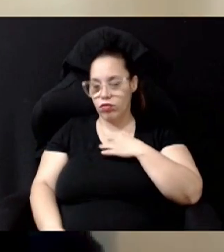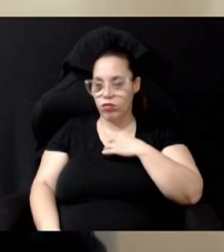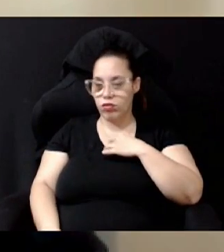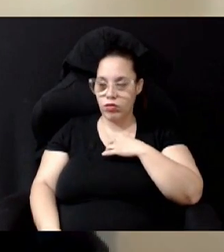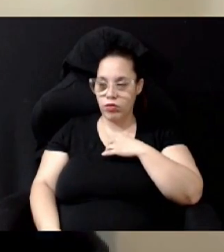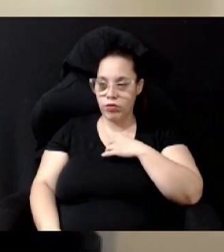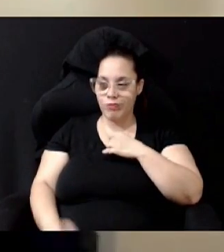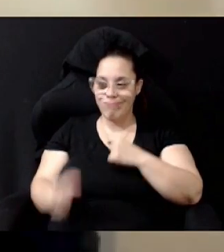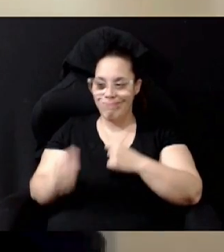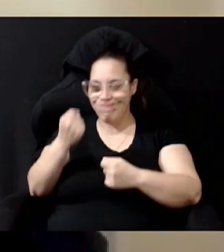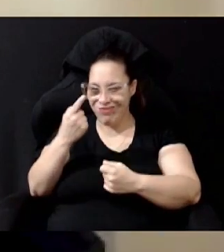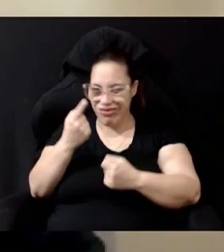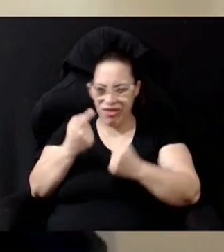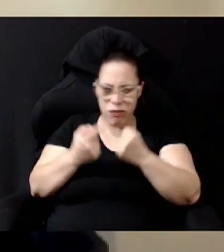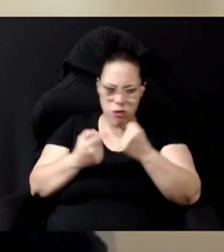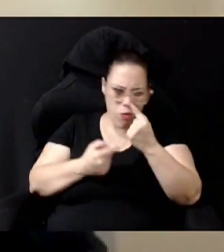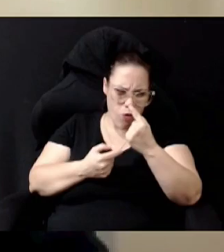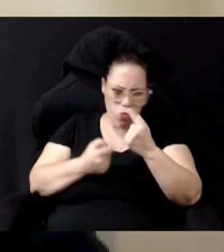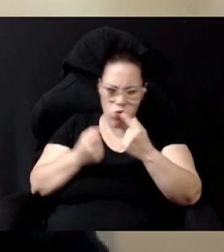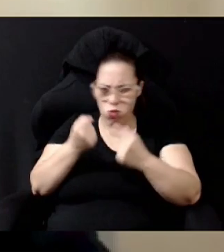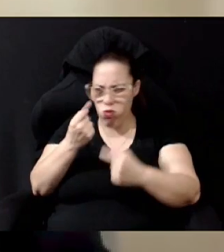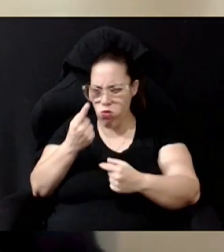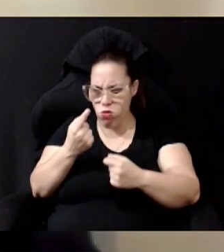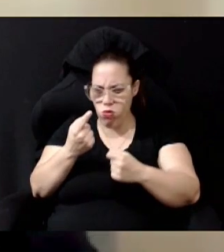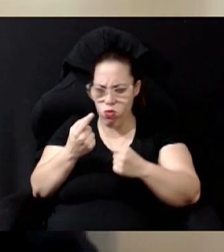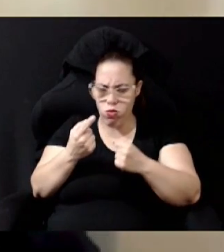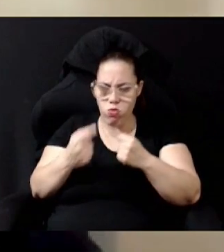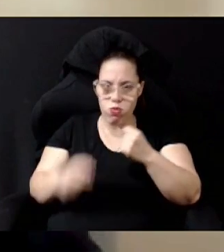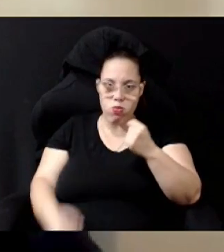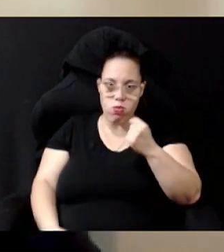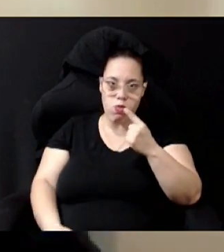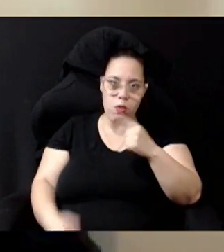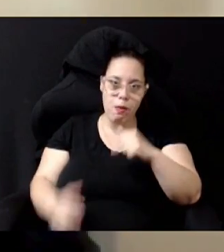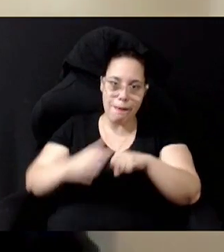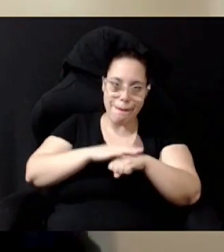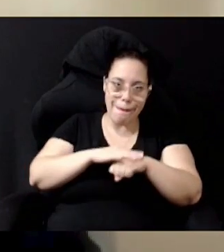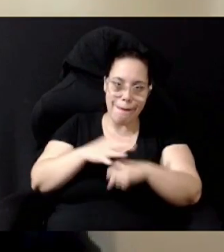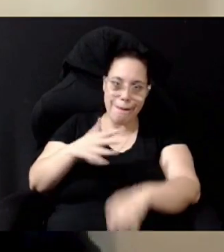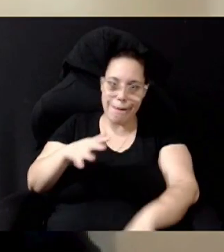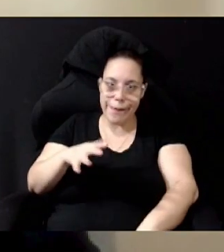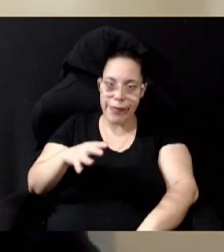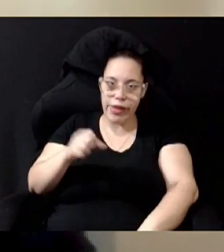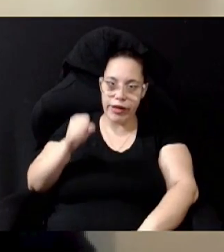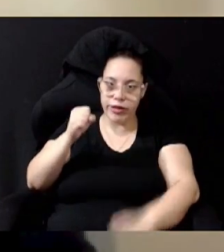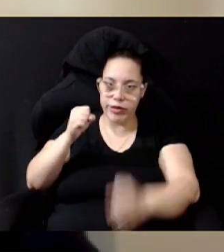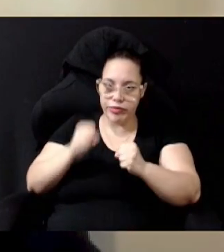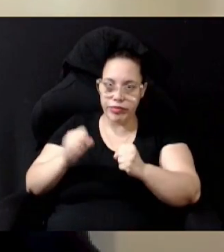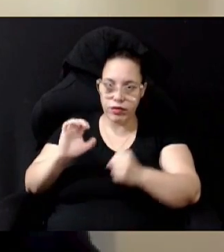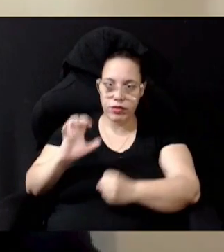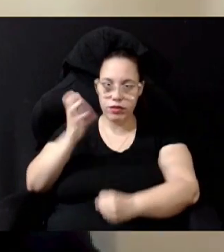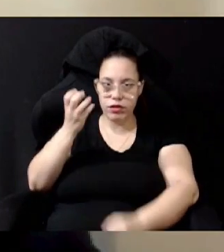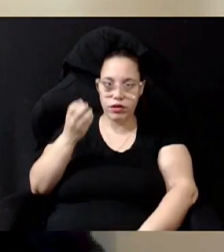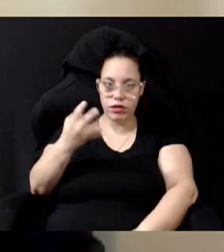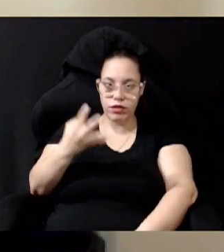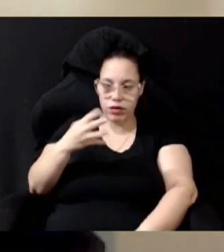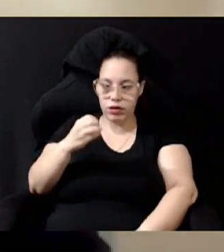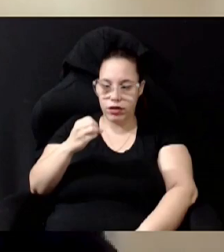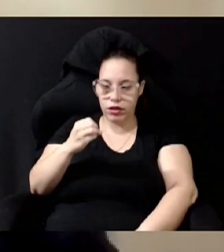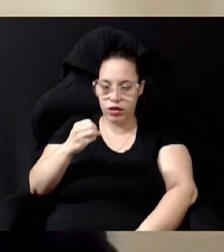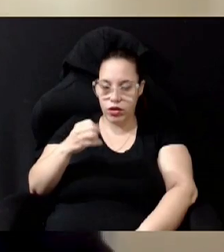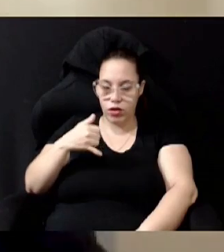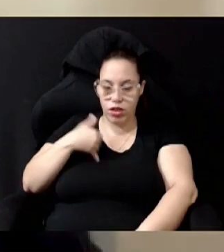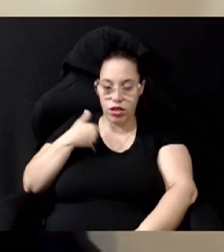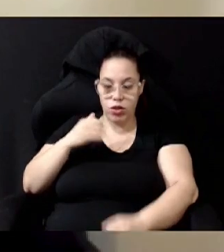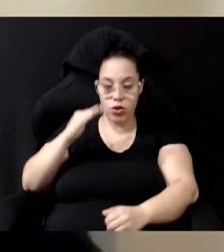raramente, e é considerado uma doença de Parkinson, pode acontecer em pessoas na faixa dos 40 anos de idade ou menos.